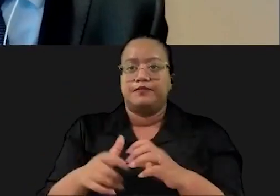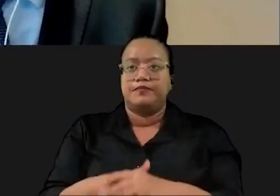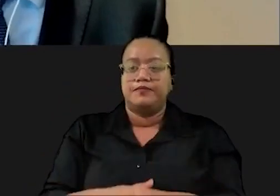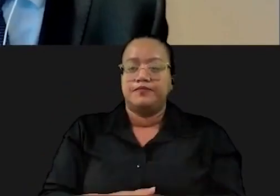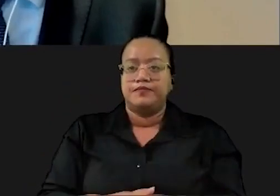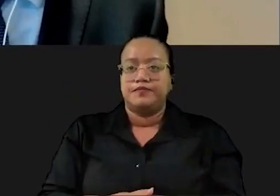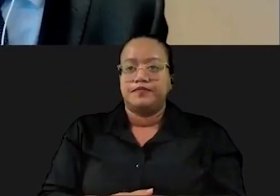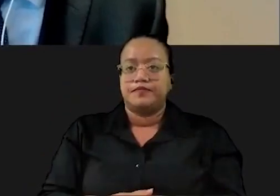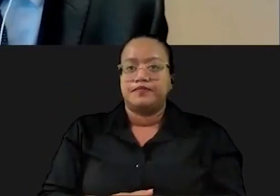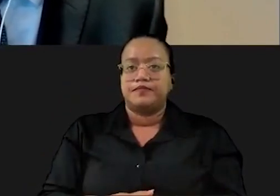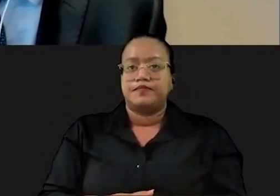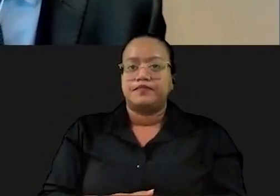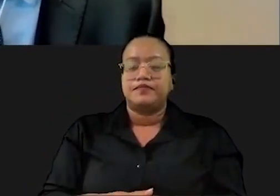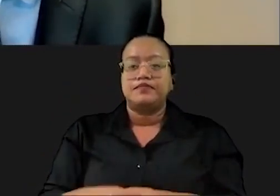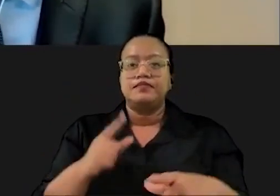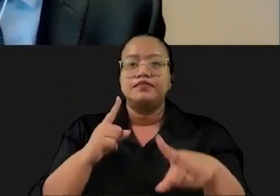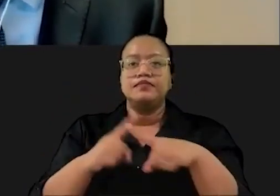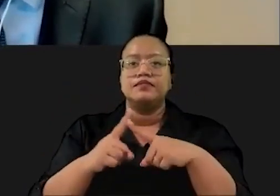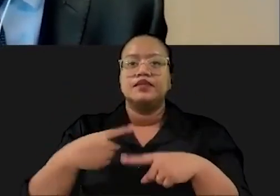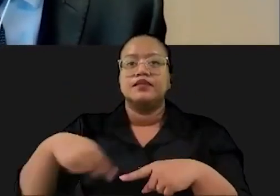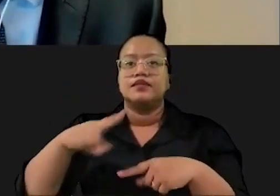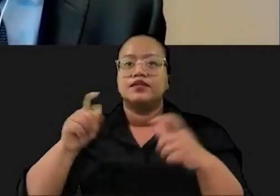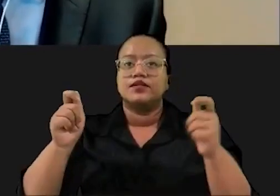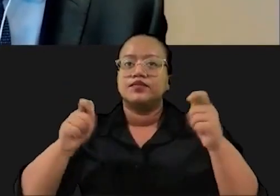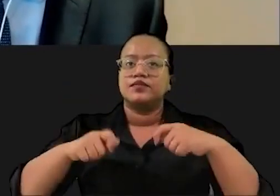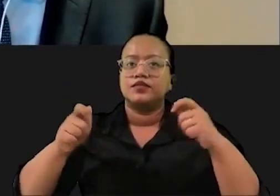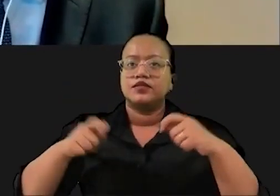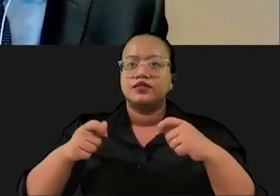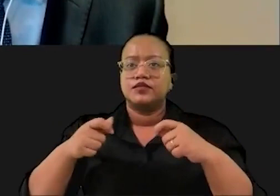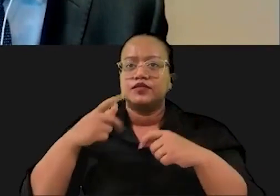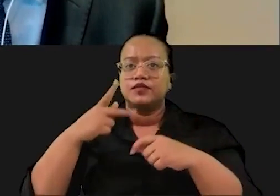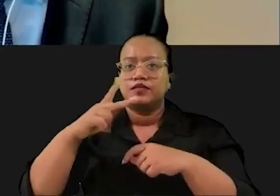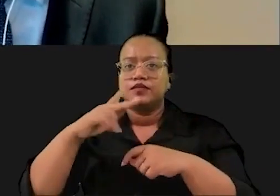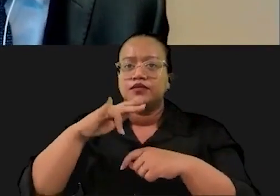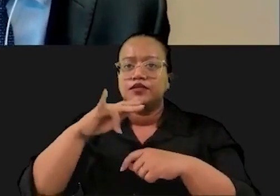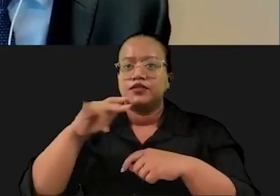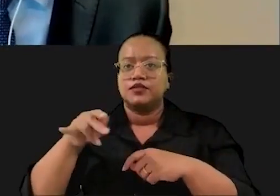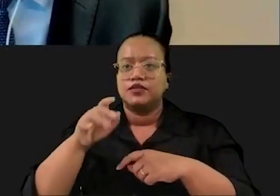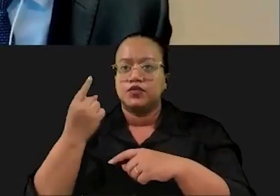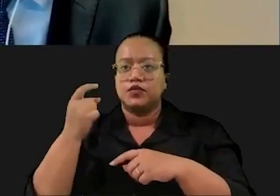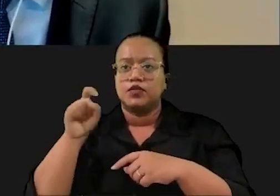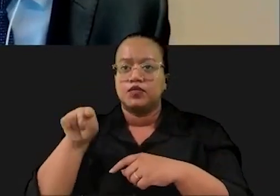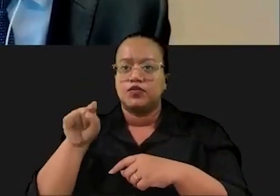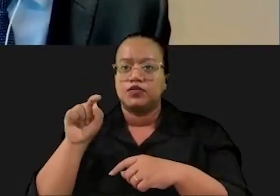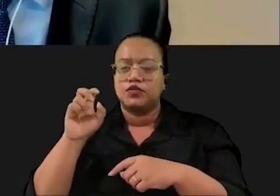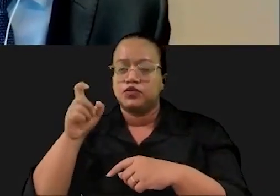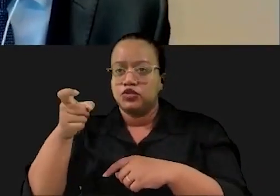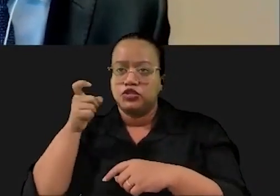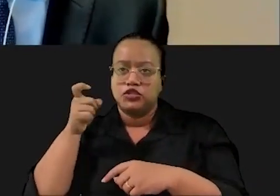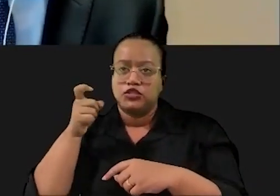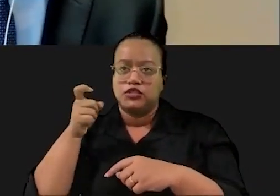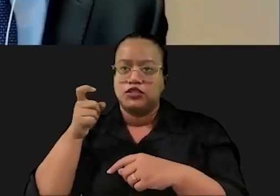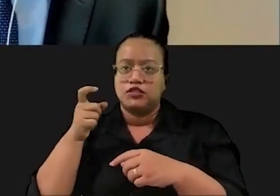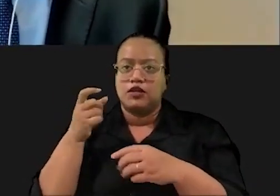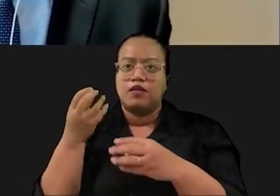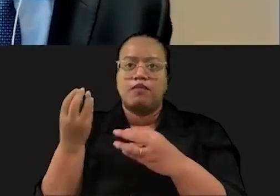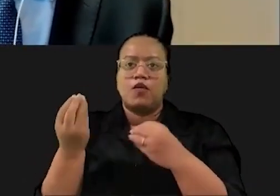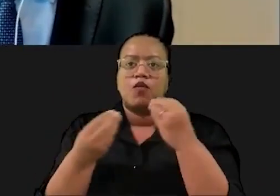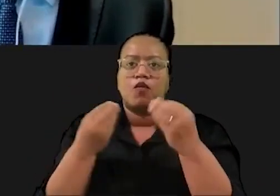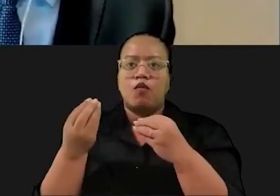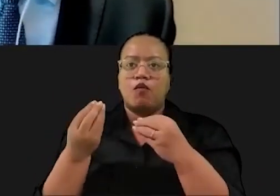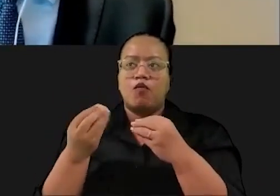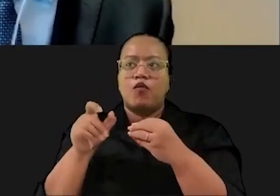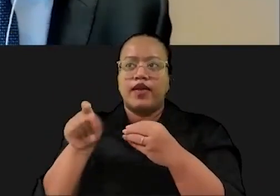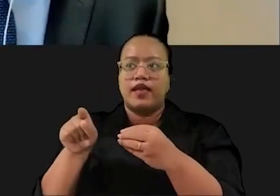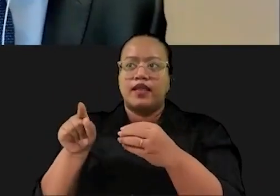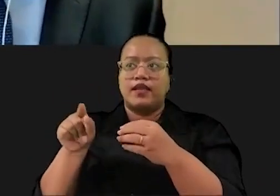o PJE 1.x mais rapidamente possível é encontrar aquilo que está dentro desse PJE 1.x